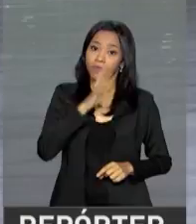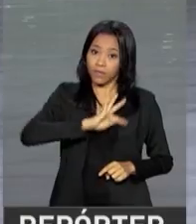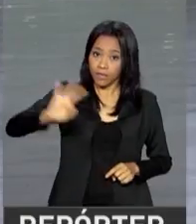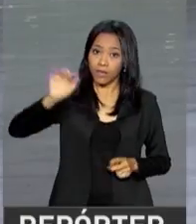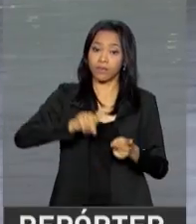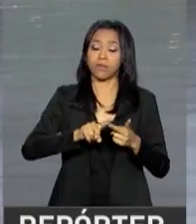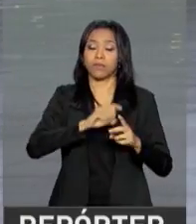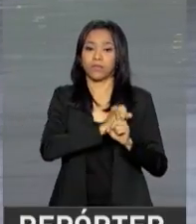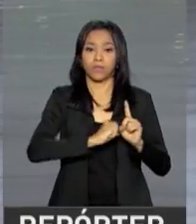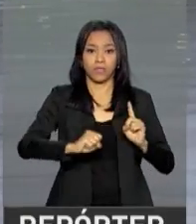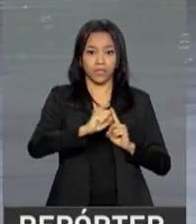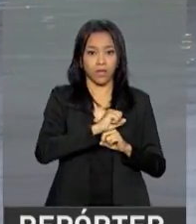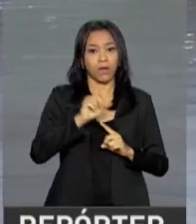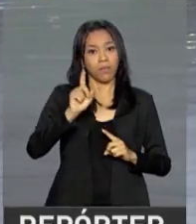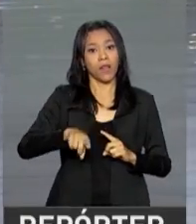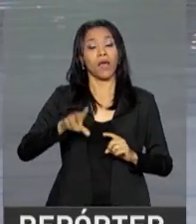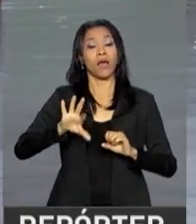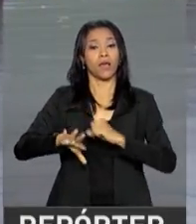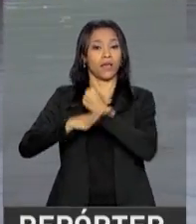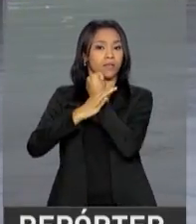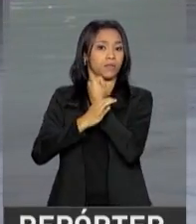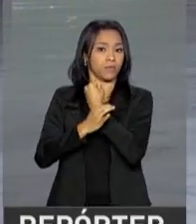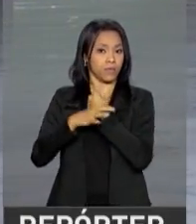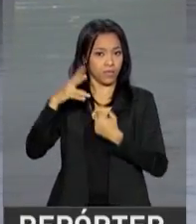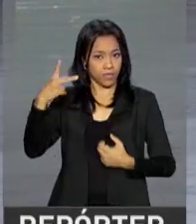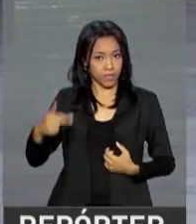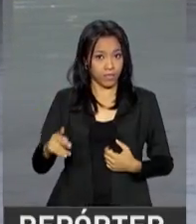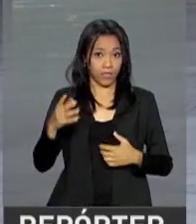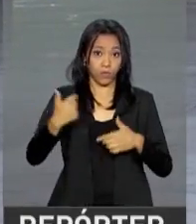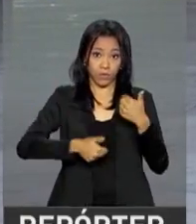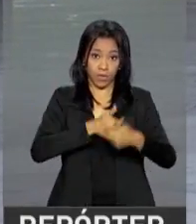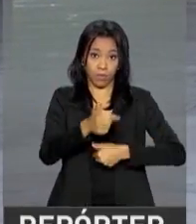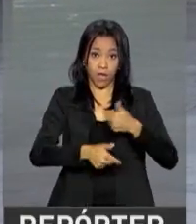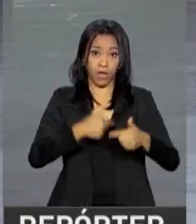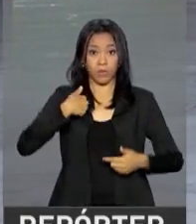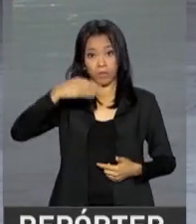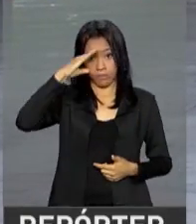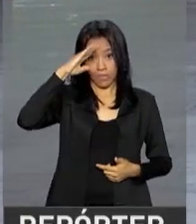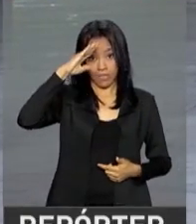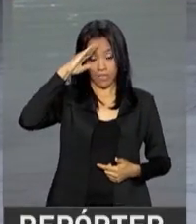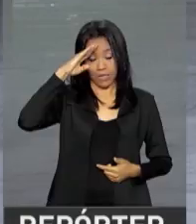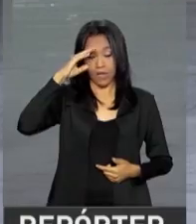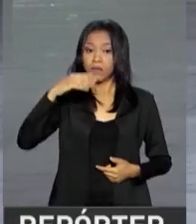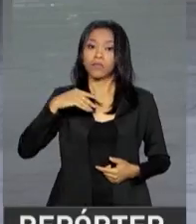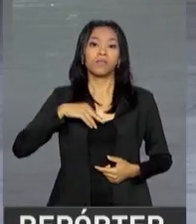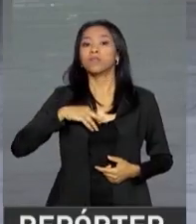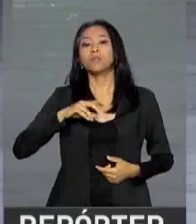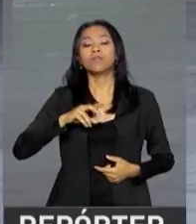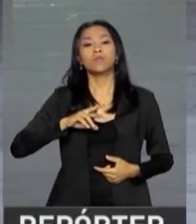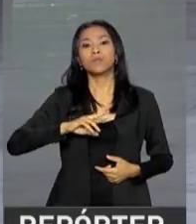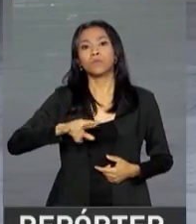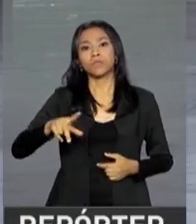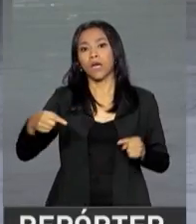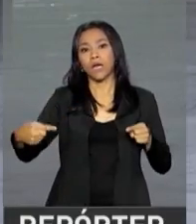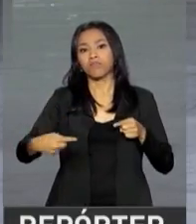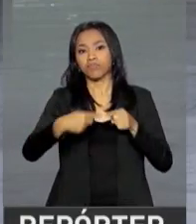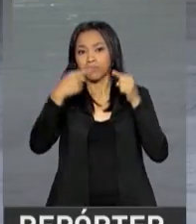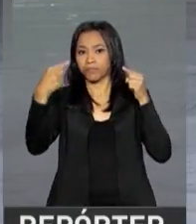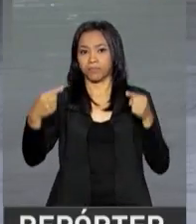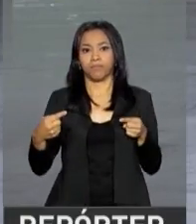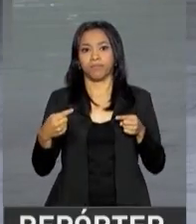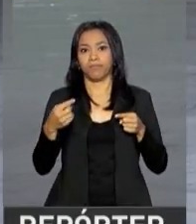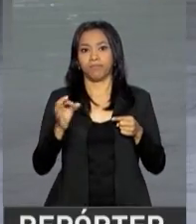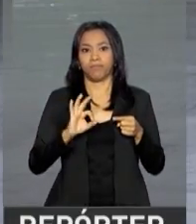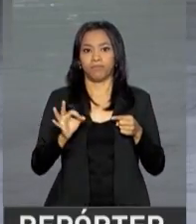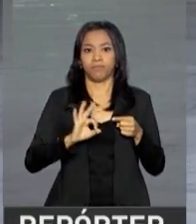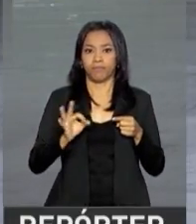da segurança pública do rio de janeiro a atuação dos militares não está ligada ao interventor não está a cargo